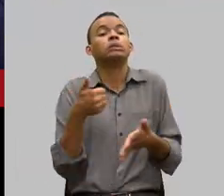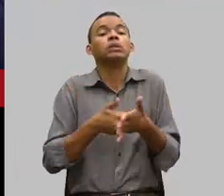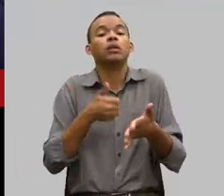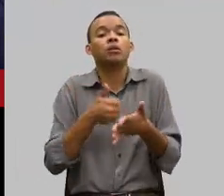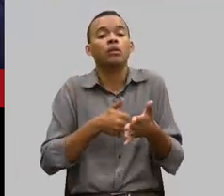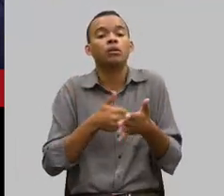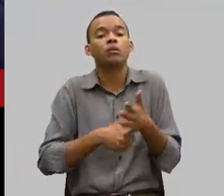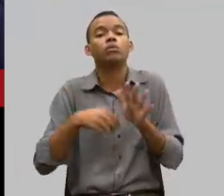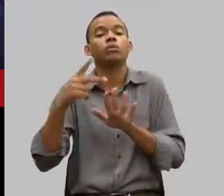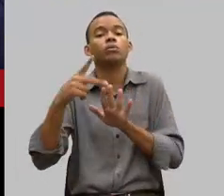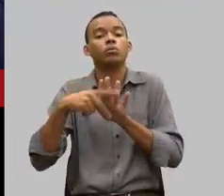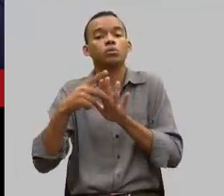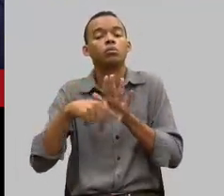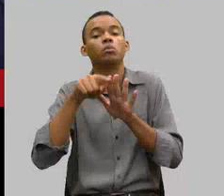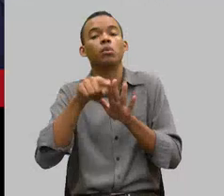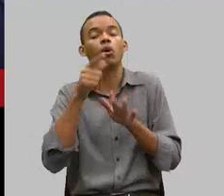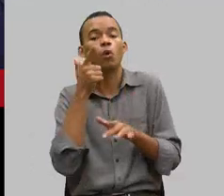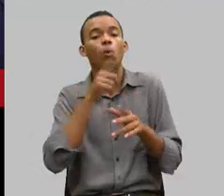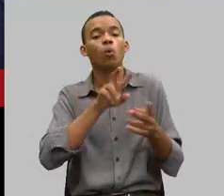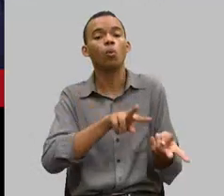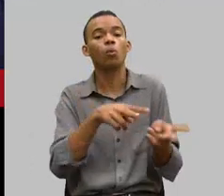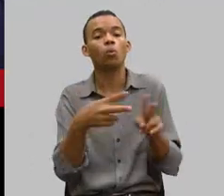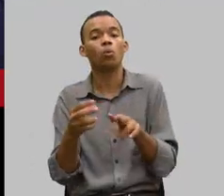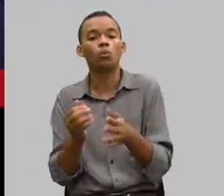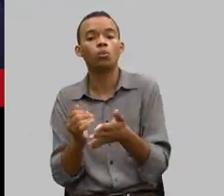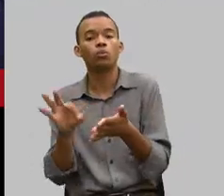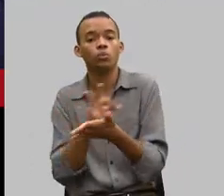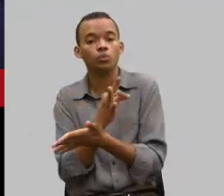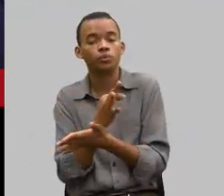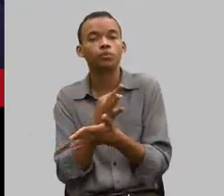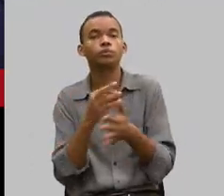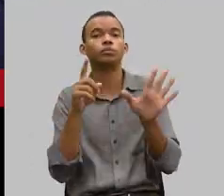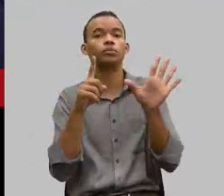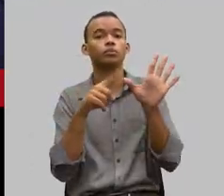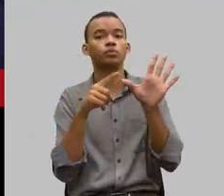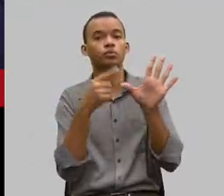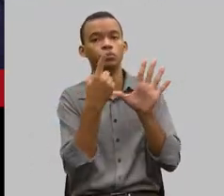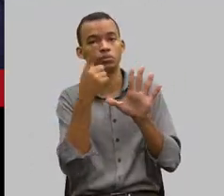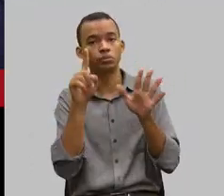ipsm tramite Minha quinta e última pergunta